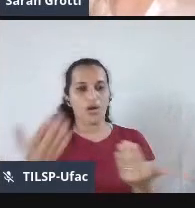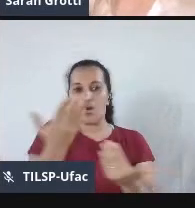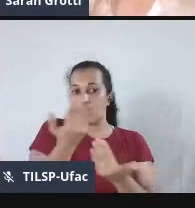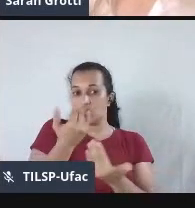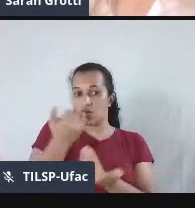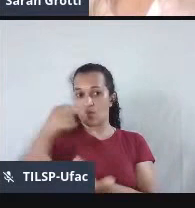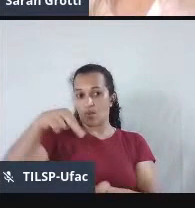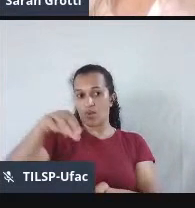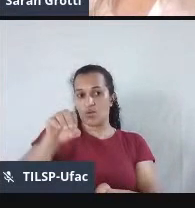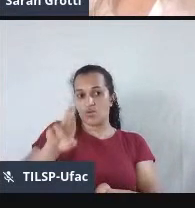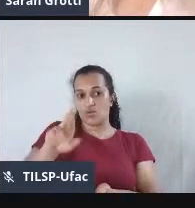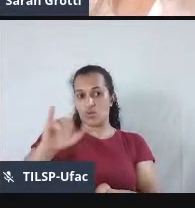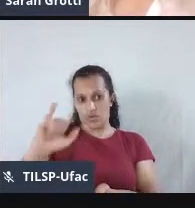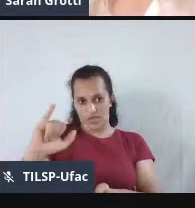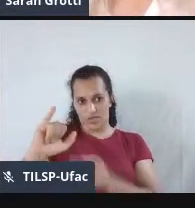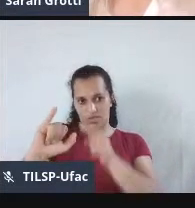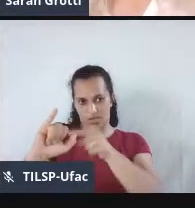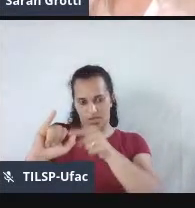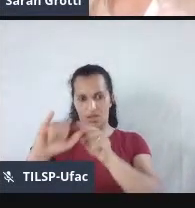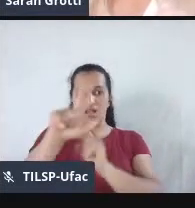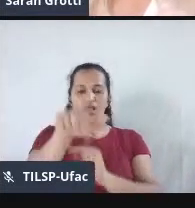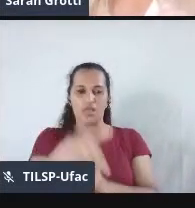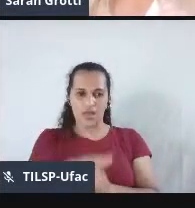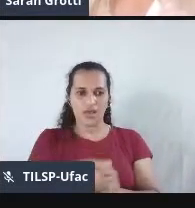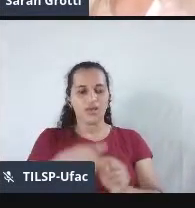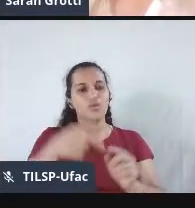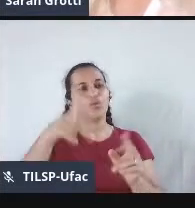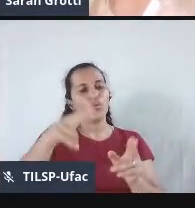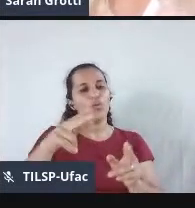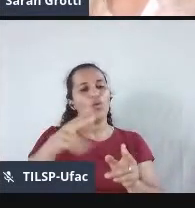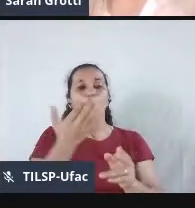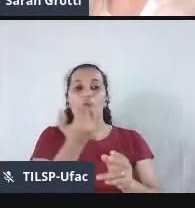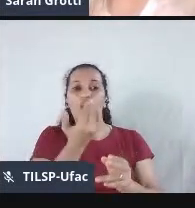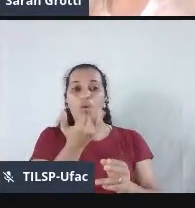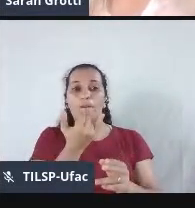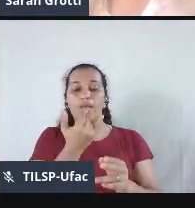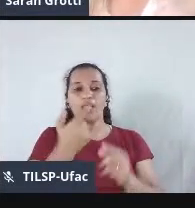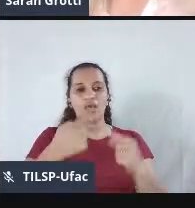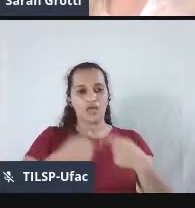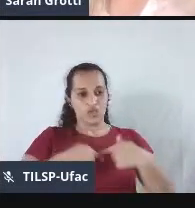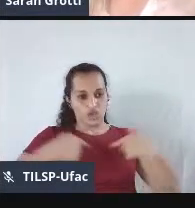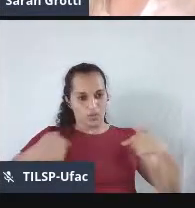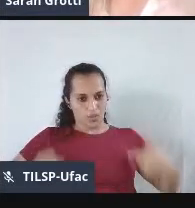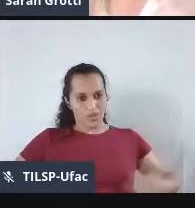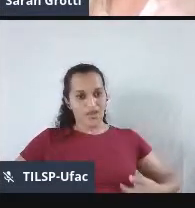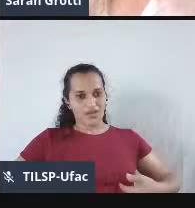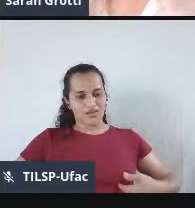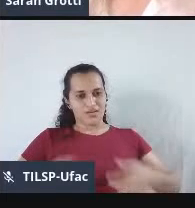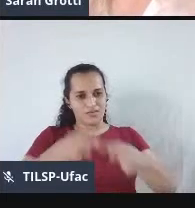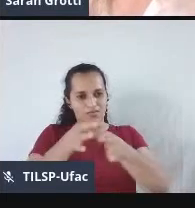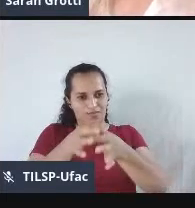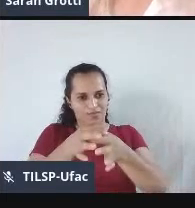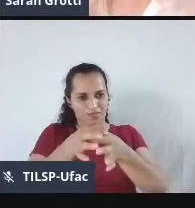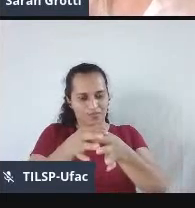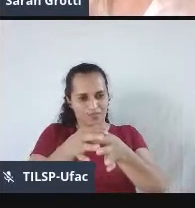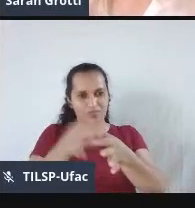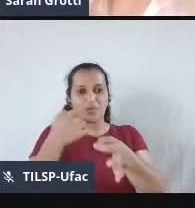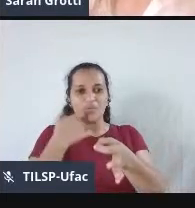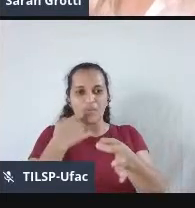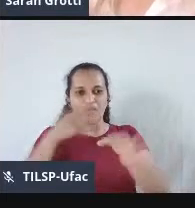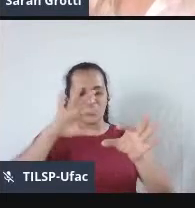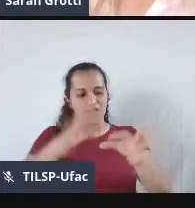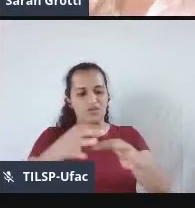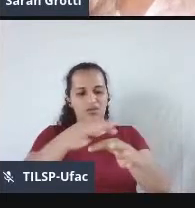gente pode encontrar muito no sushi, né? Aquela alga do sushi. Você vai acabar manipulando elas, ingerindo